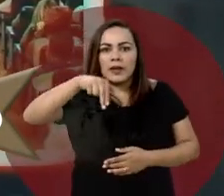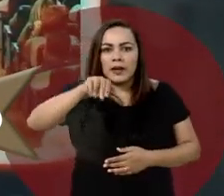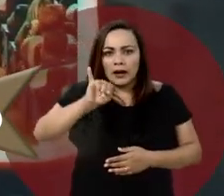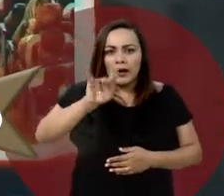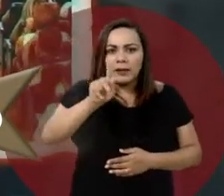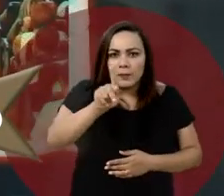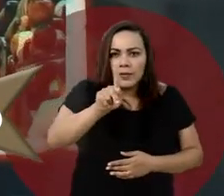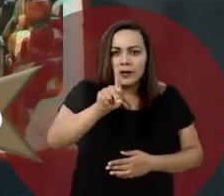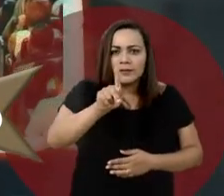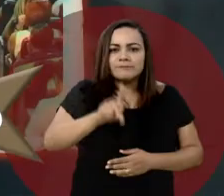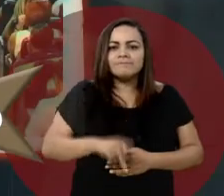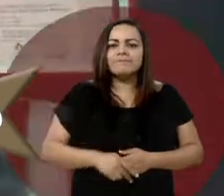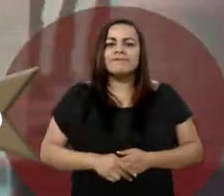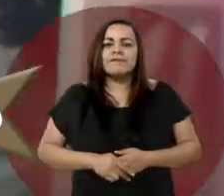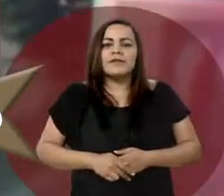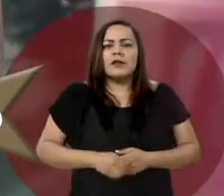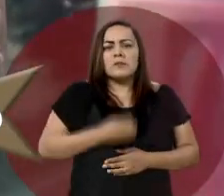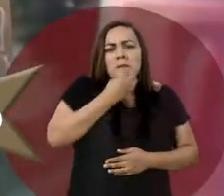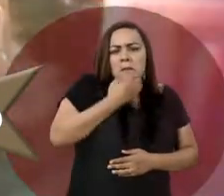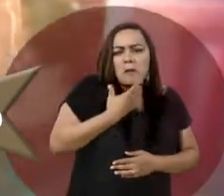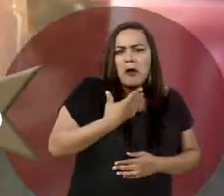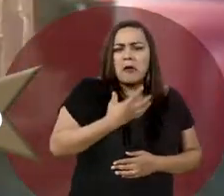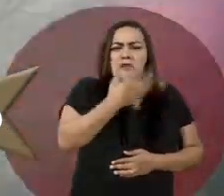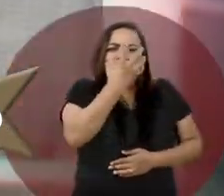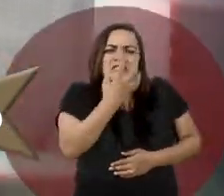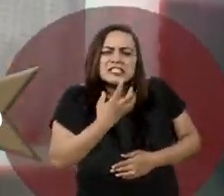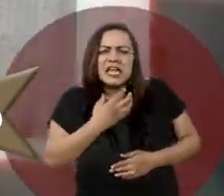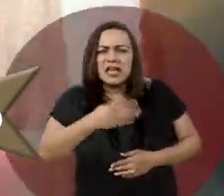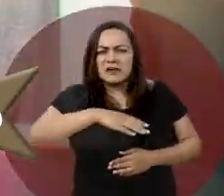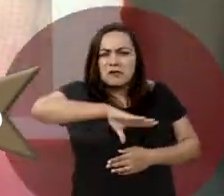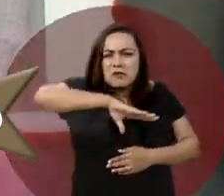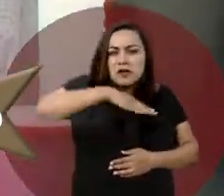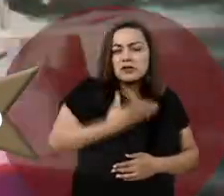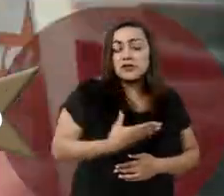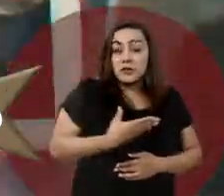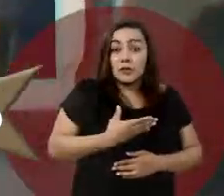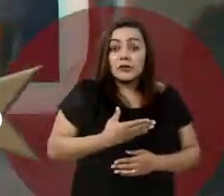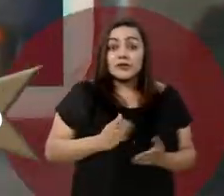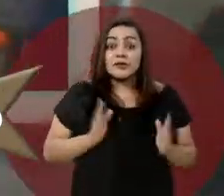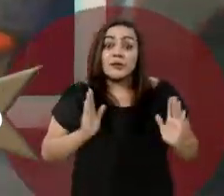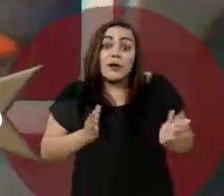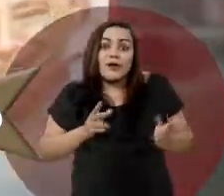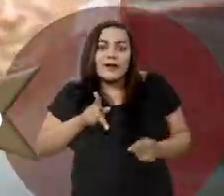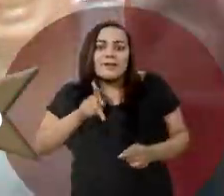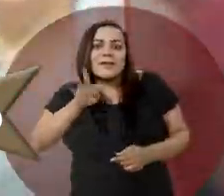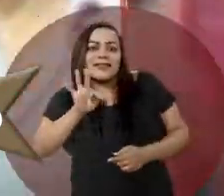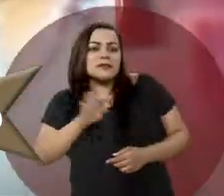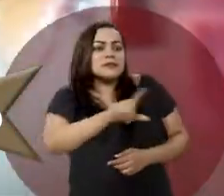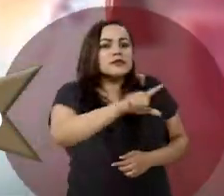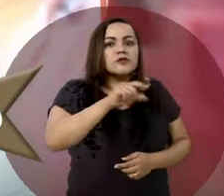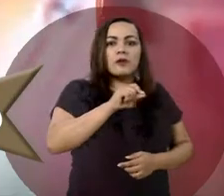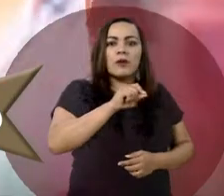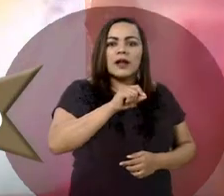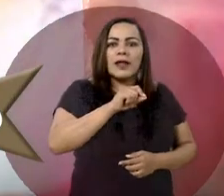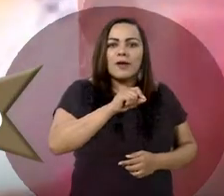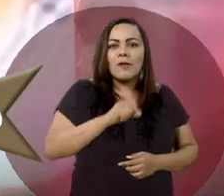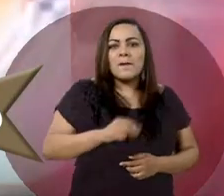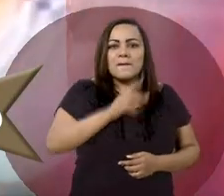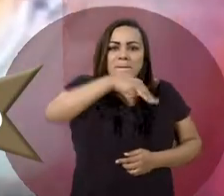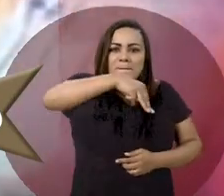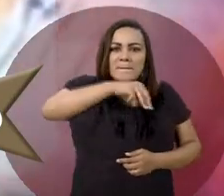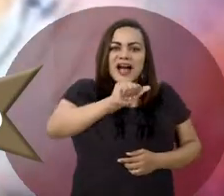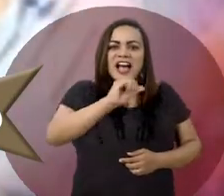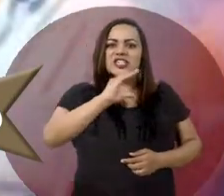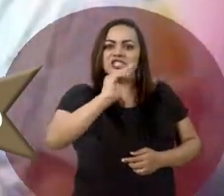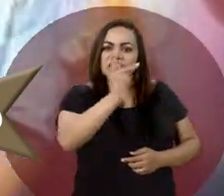Universidade Estadual Paulista. O reconhecimento pelo trabalho sério e corajoso fez com que o Partido dos